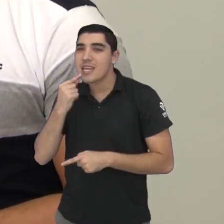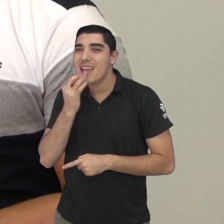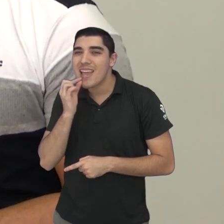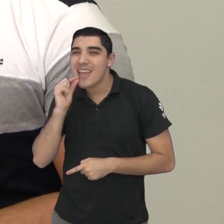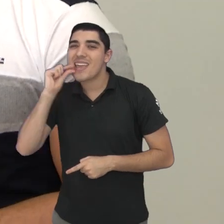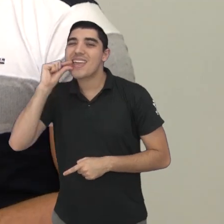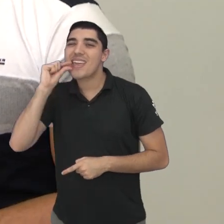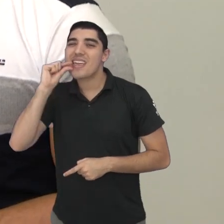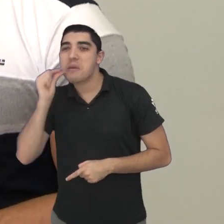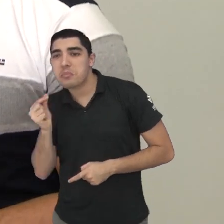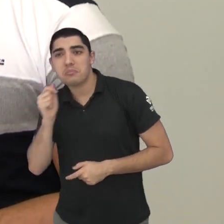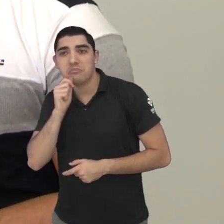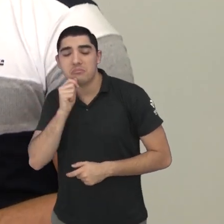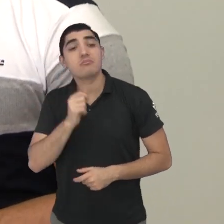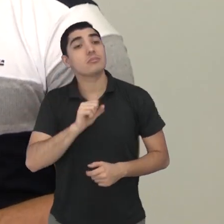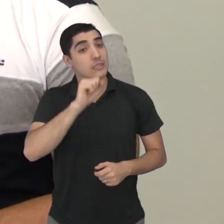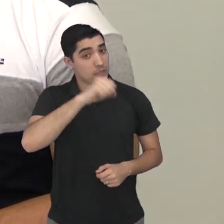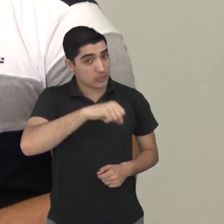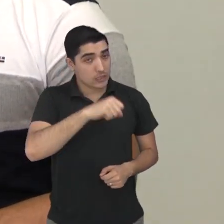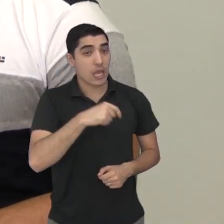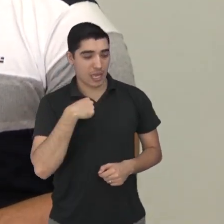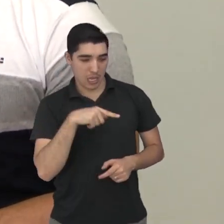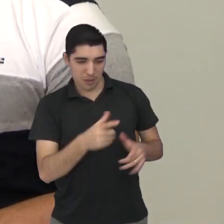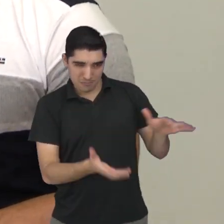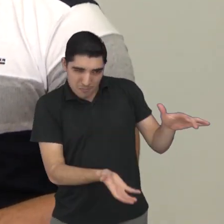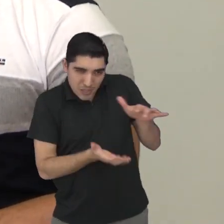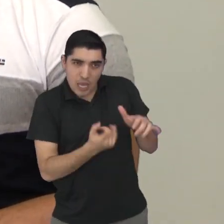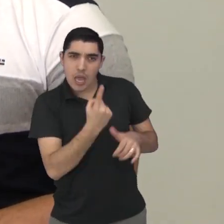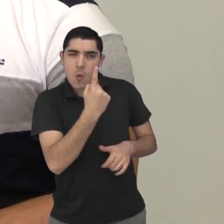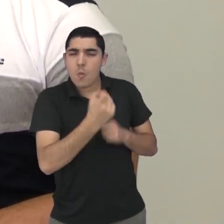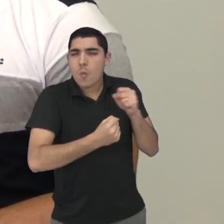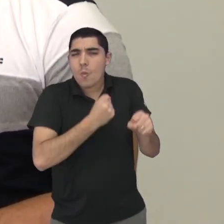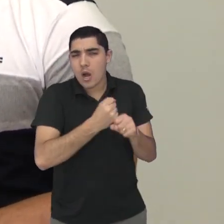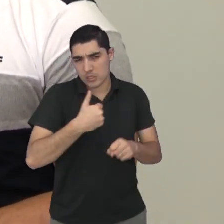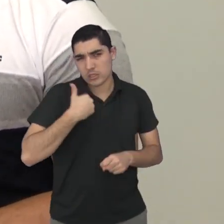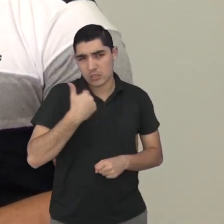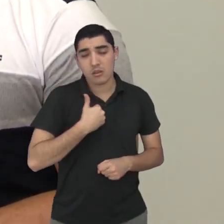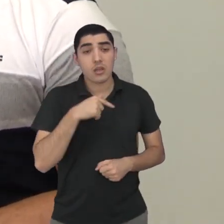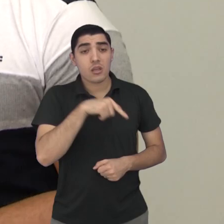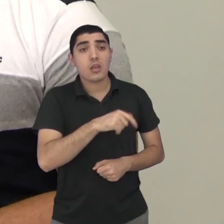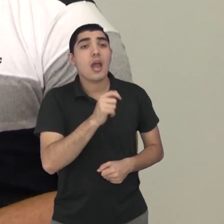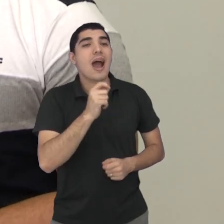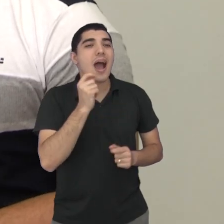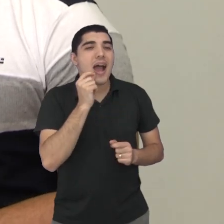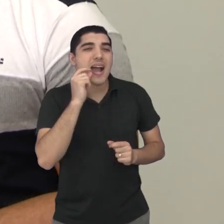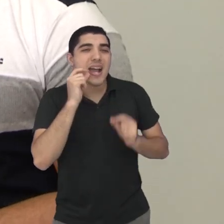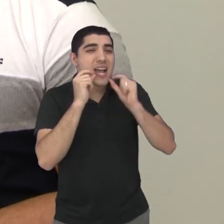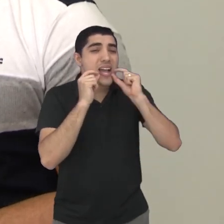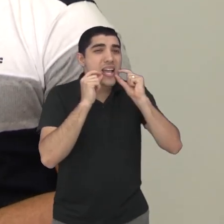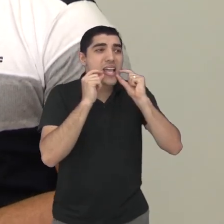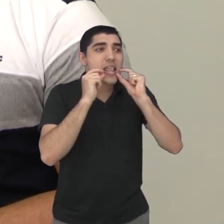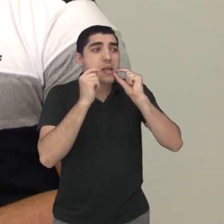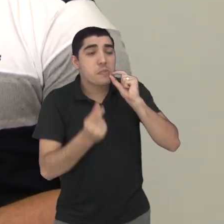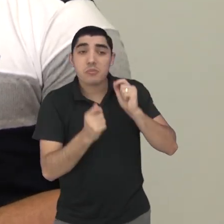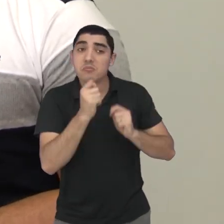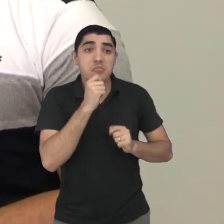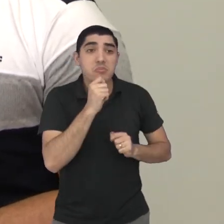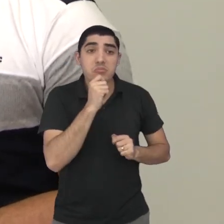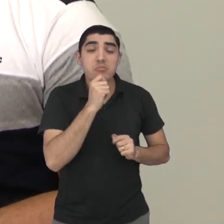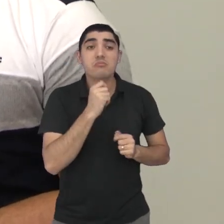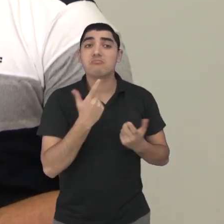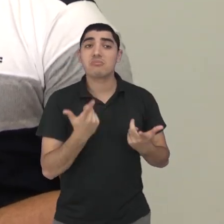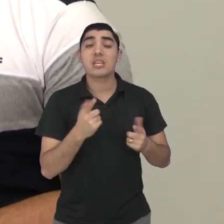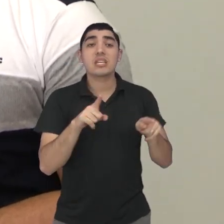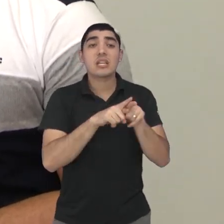foi? Sim, porque quando eu peguei ele já tinha 1 aninho e ainda ele tinha os dentes caninos não haviam caído e um dente da frente de leite também